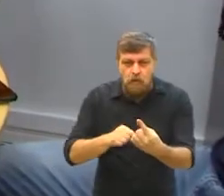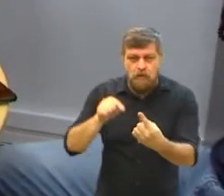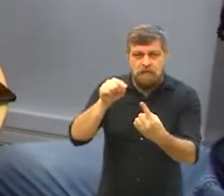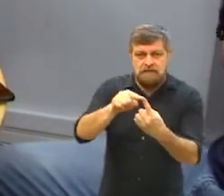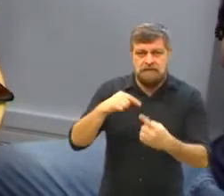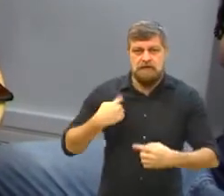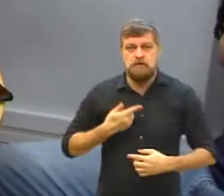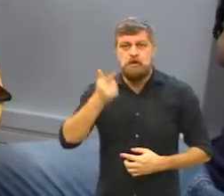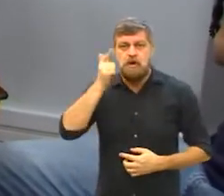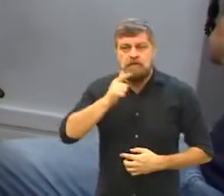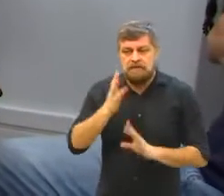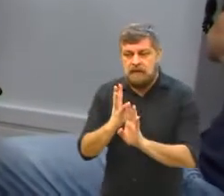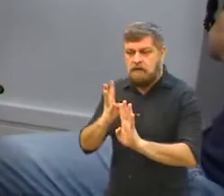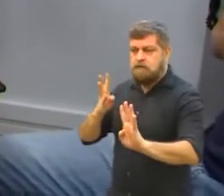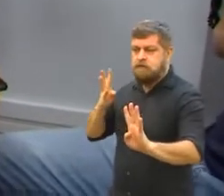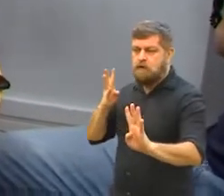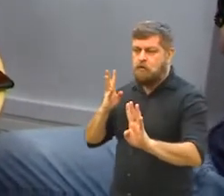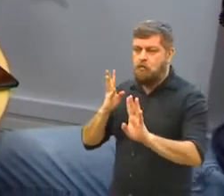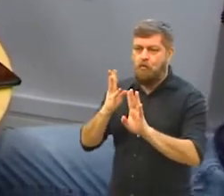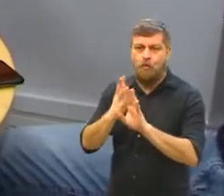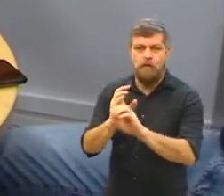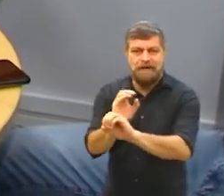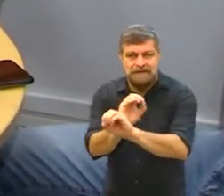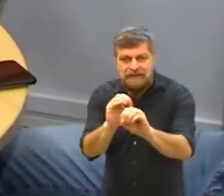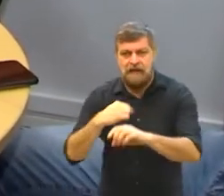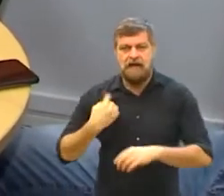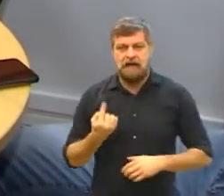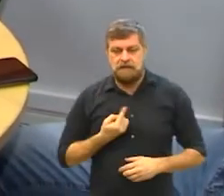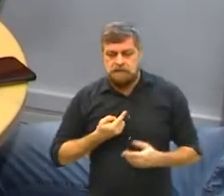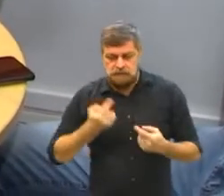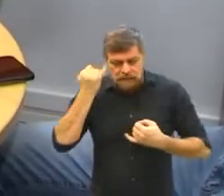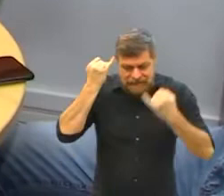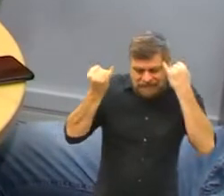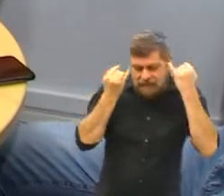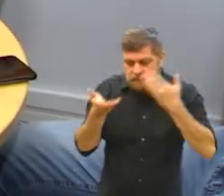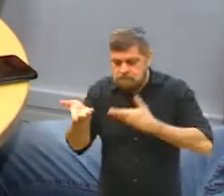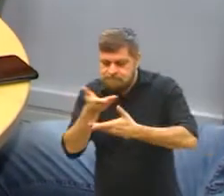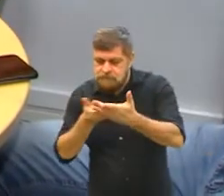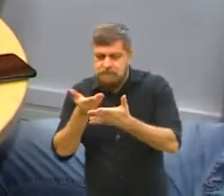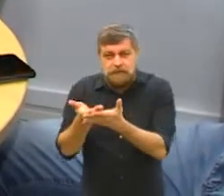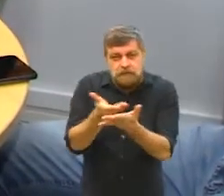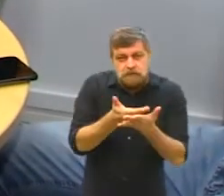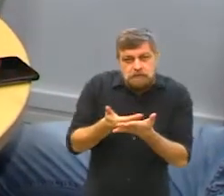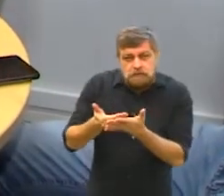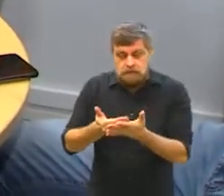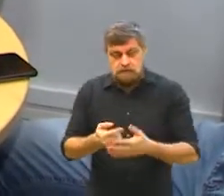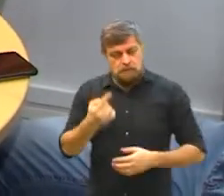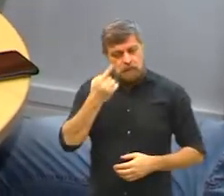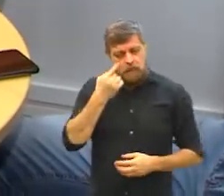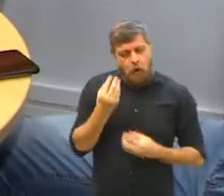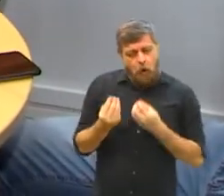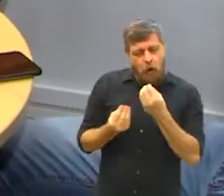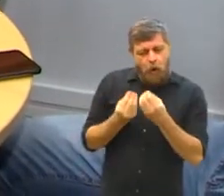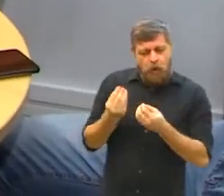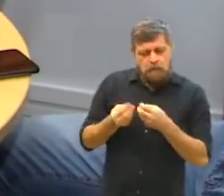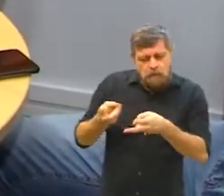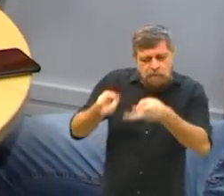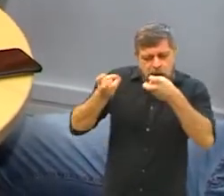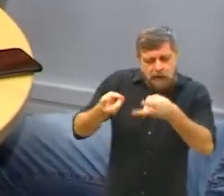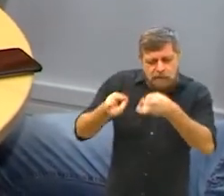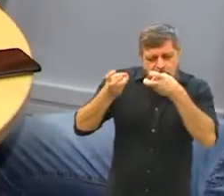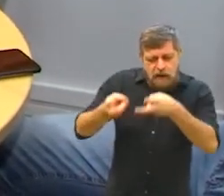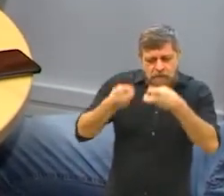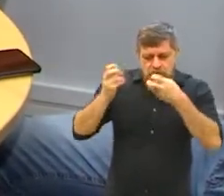criadas para que não falte conta a gente consiga ser a essas vagas né então gente troca ideia a gente tá sempre estudando né e